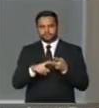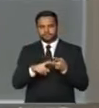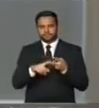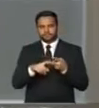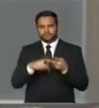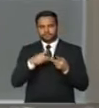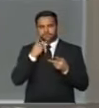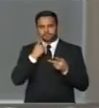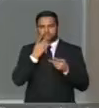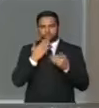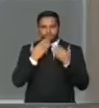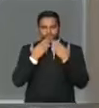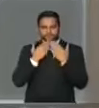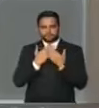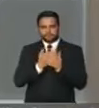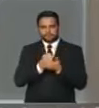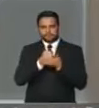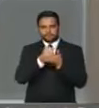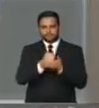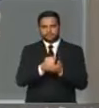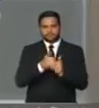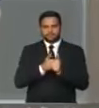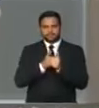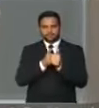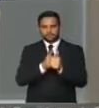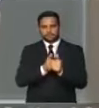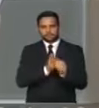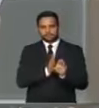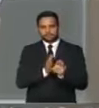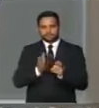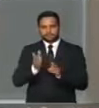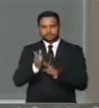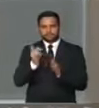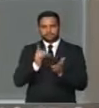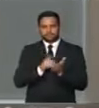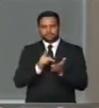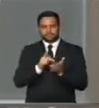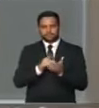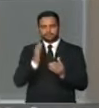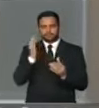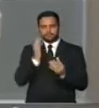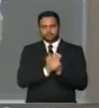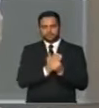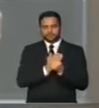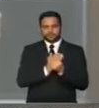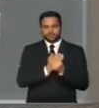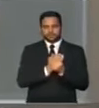as denúncias apresentadas seguirão o curso devido processo,